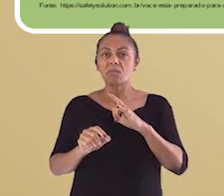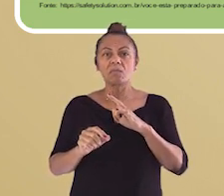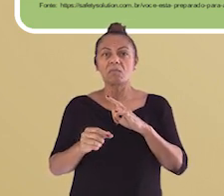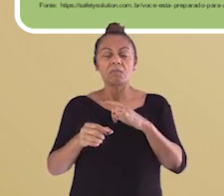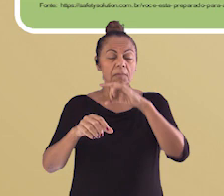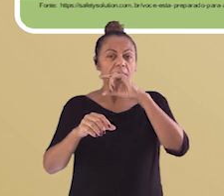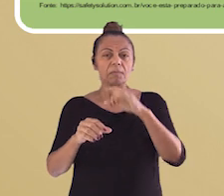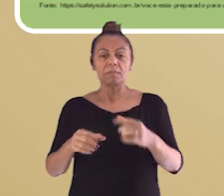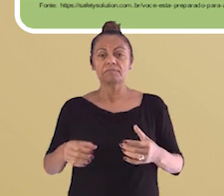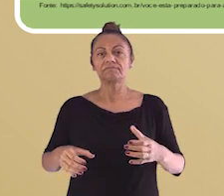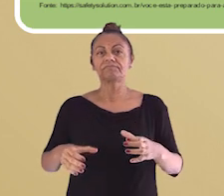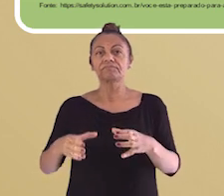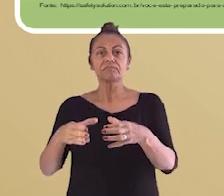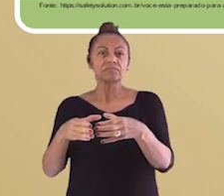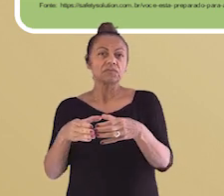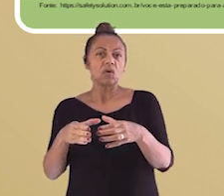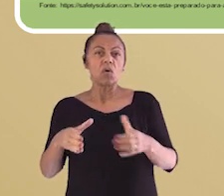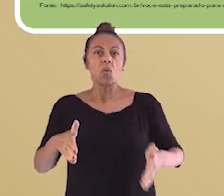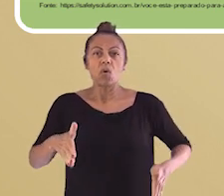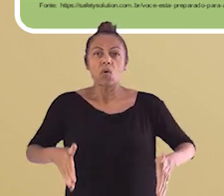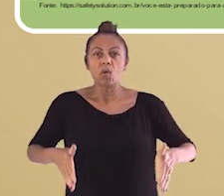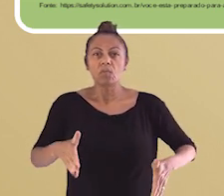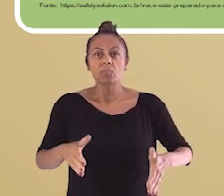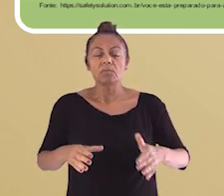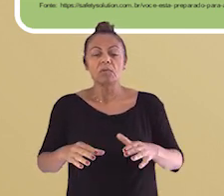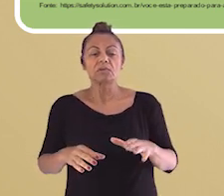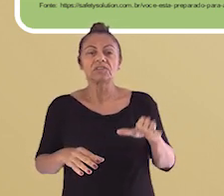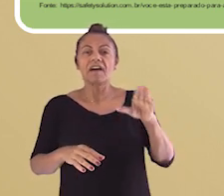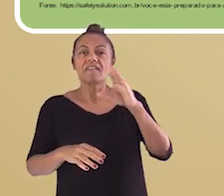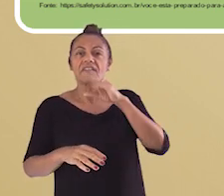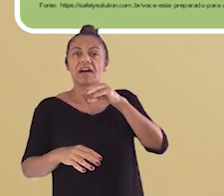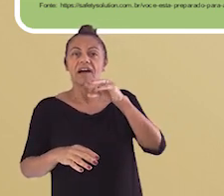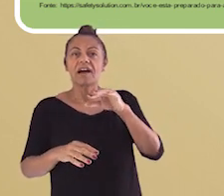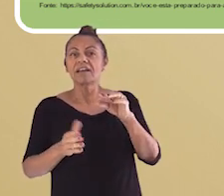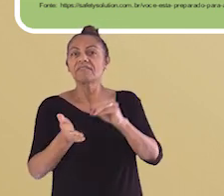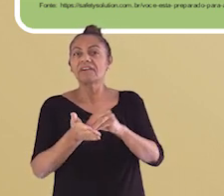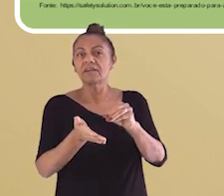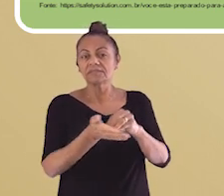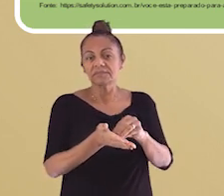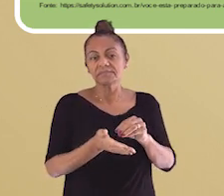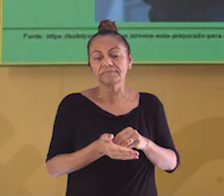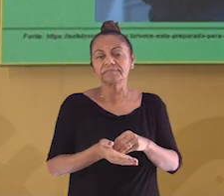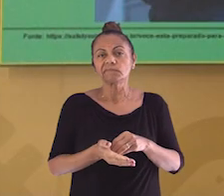e já faz o pedido do que falta, sem que ninguém precise acompanhar esse